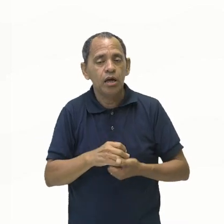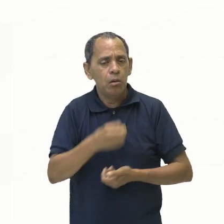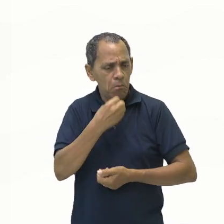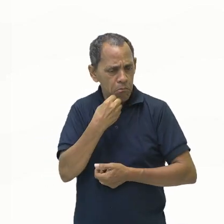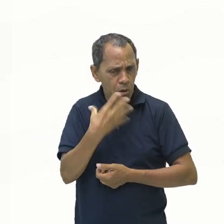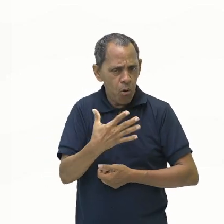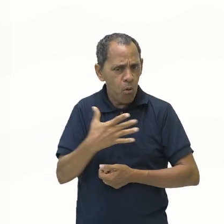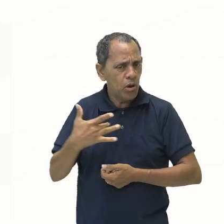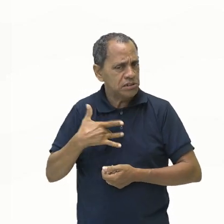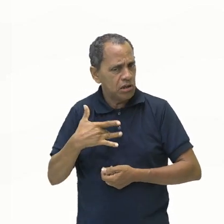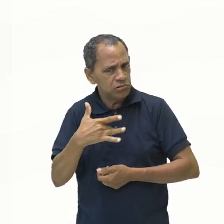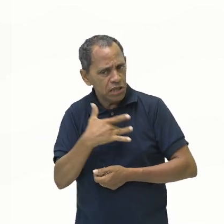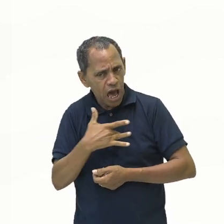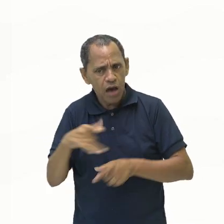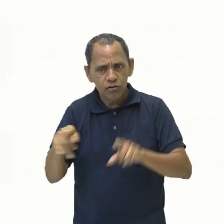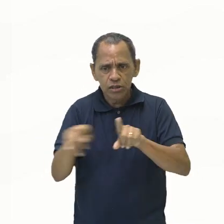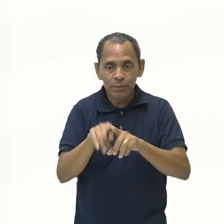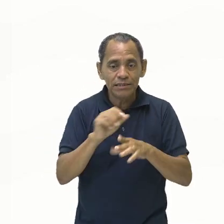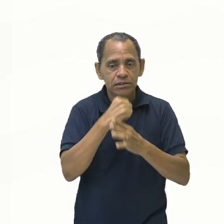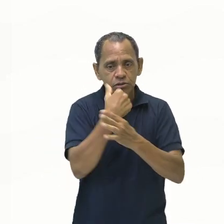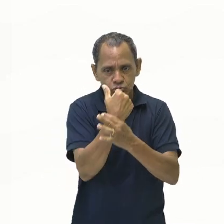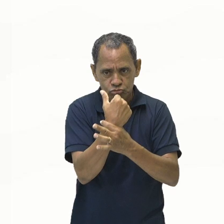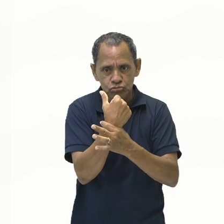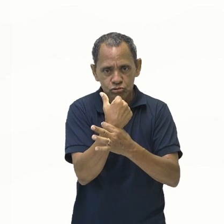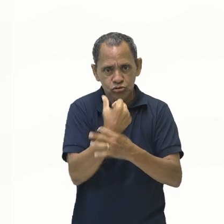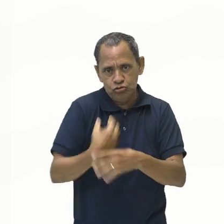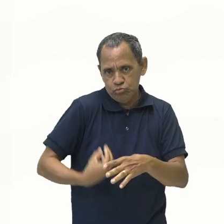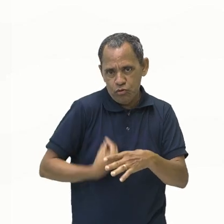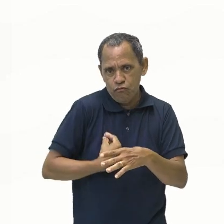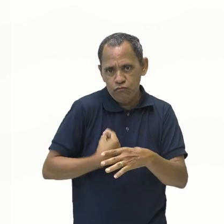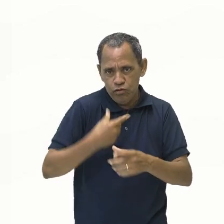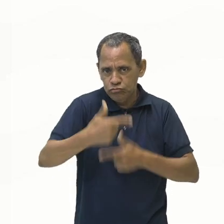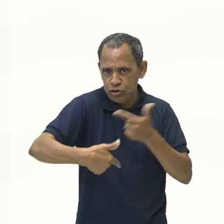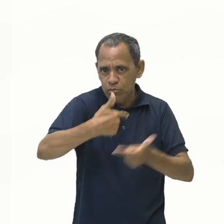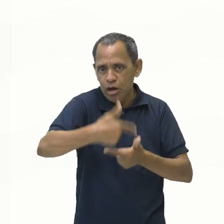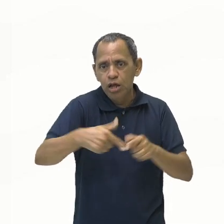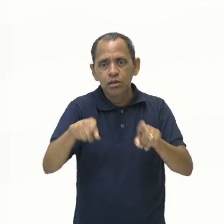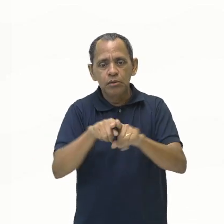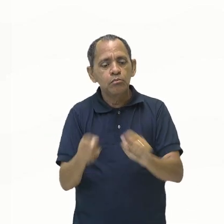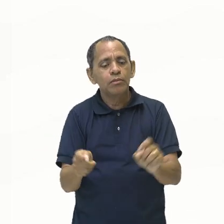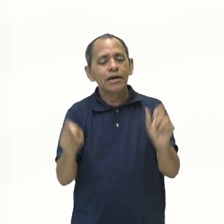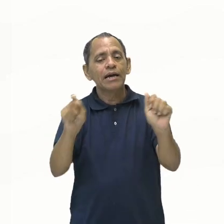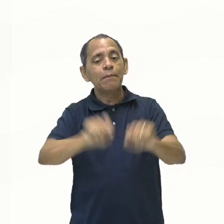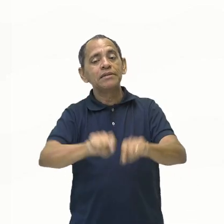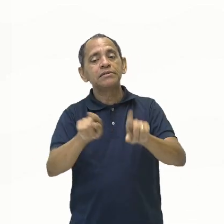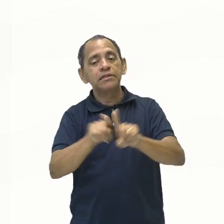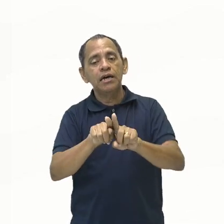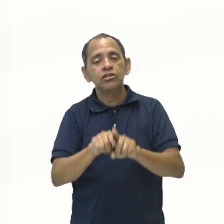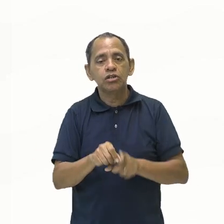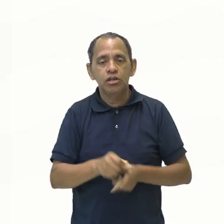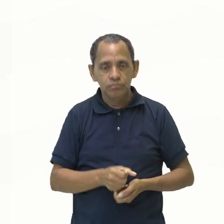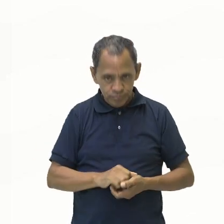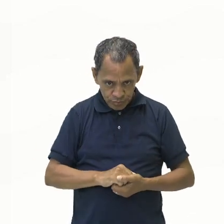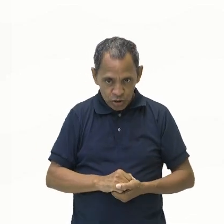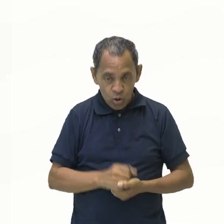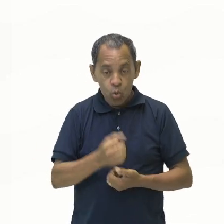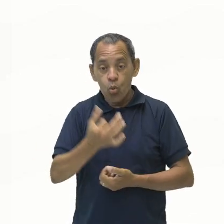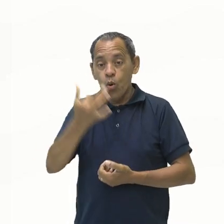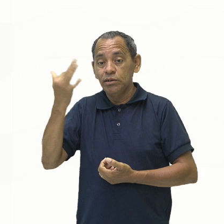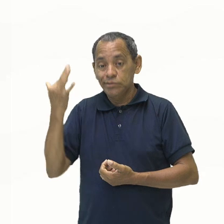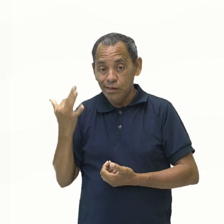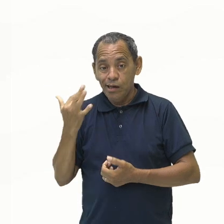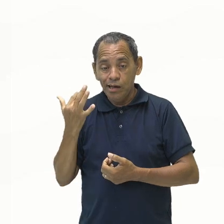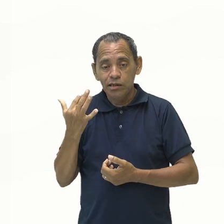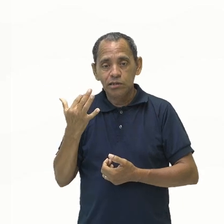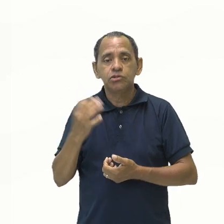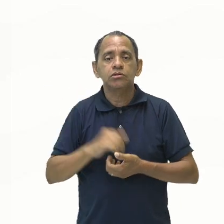propício, saudável e seguro. E uma maior possibilidade de qualificação e treinamento. É aquilo que